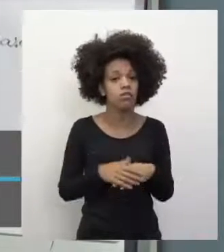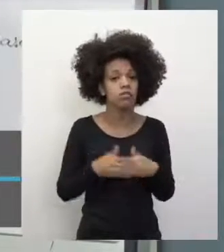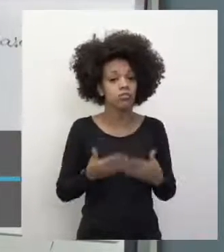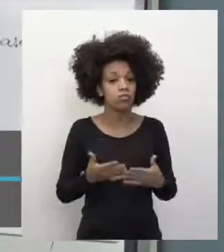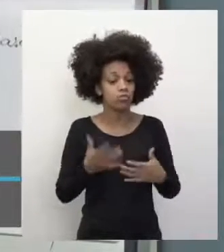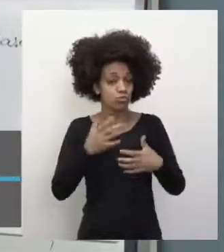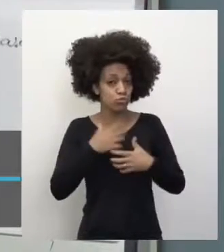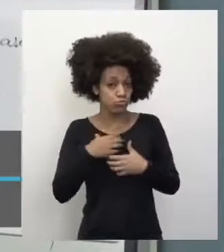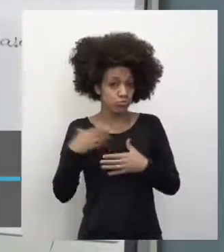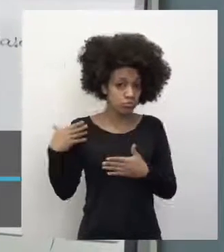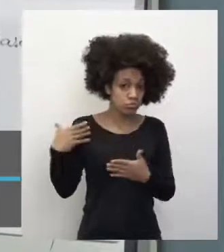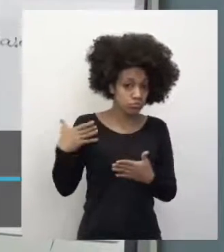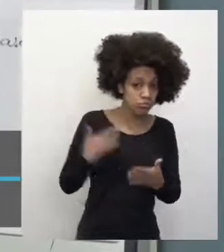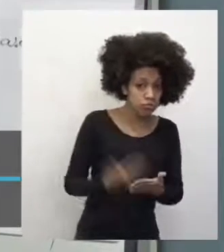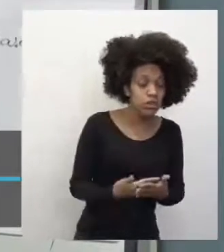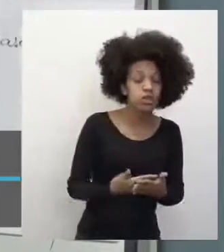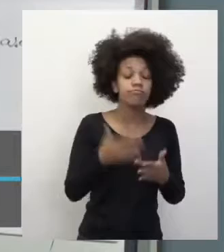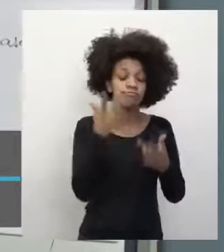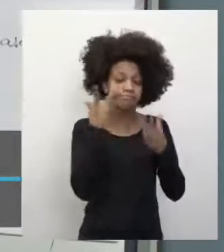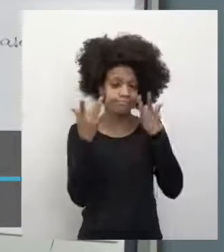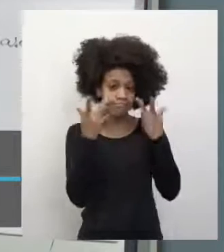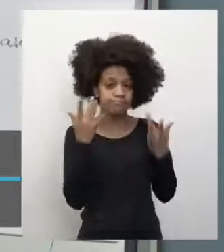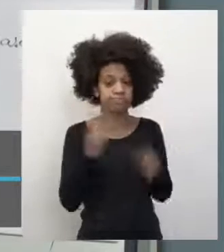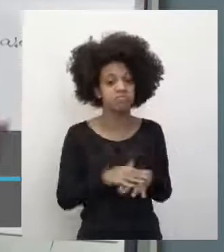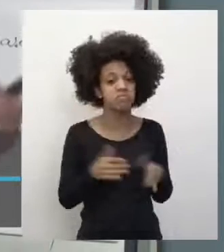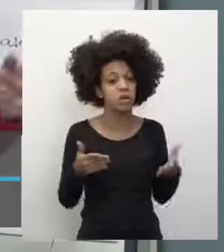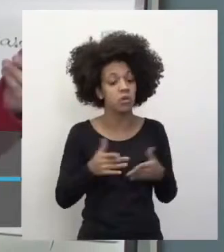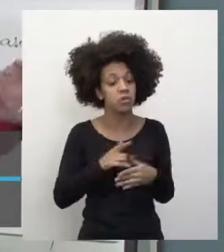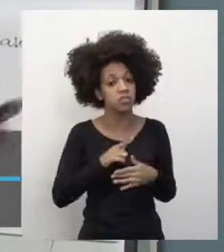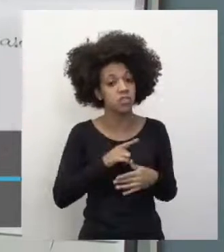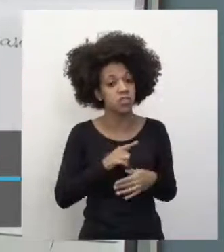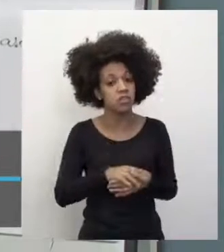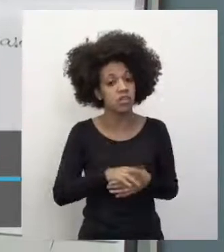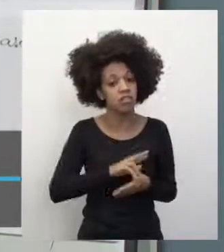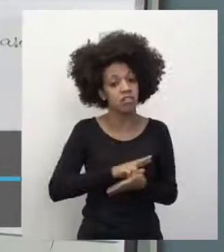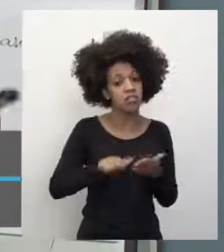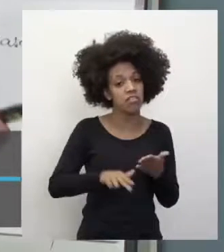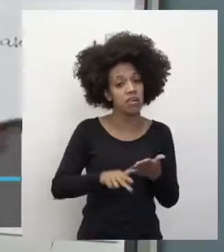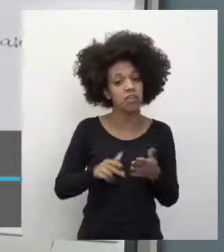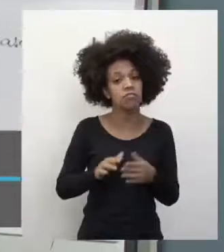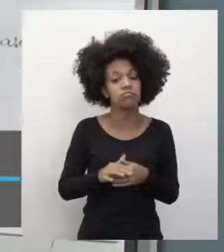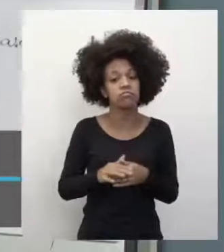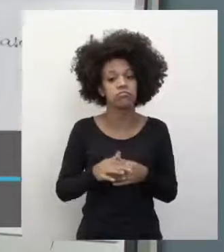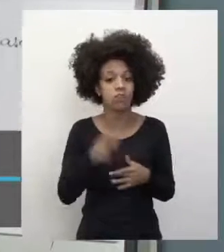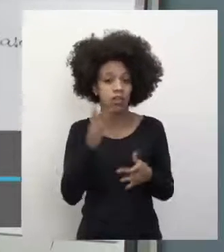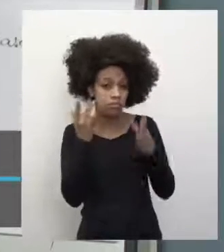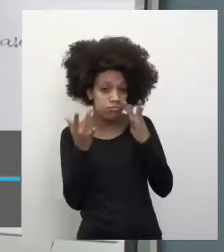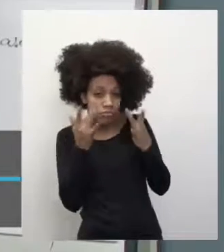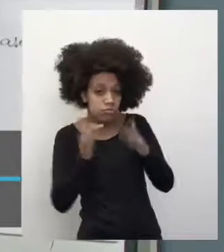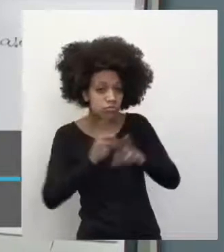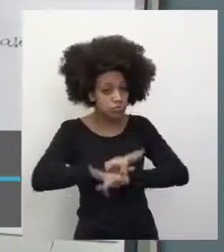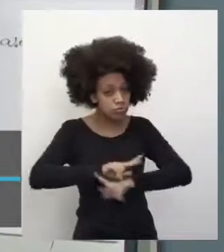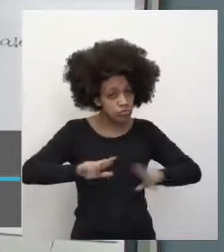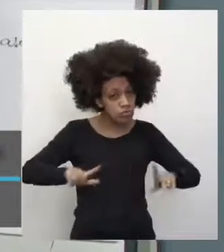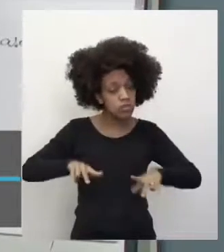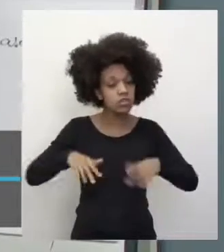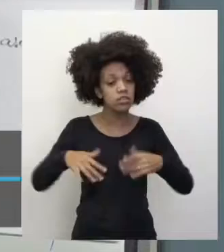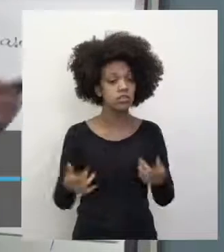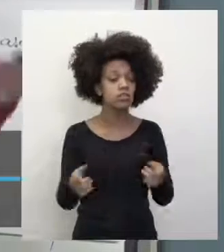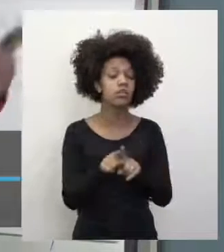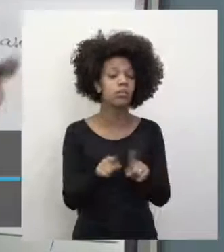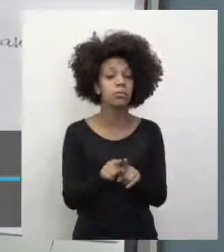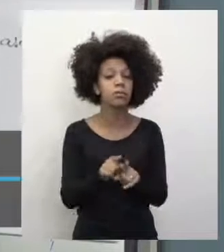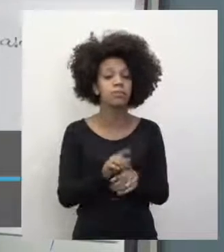formas contemporâneas de teatro, né? Onde nós temos aí vários coletivos artísticos diferentes, né? Nós temos